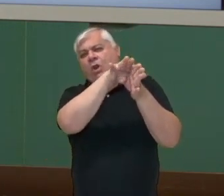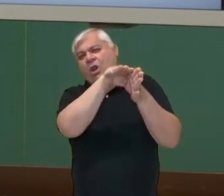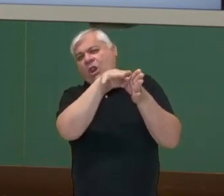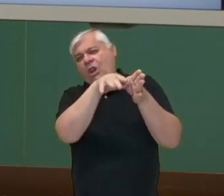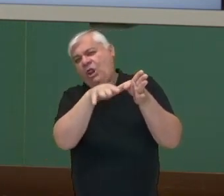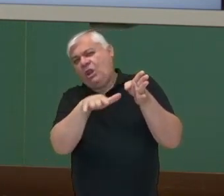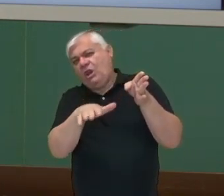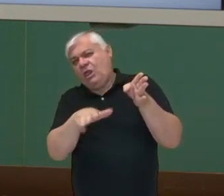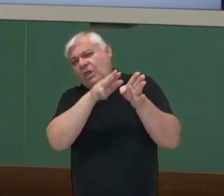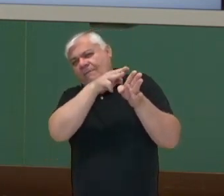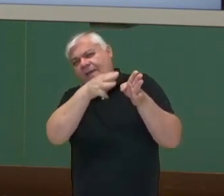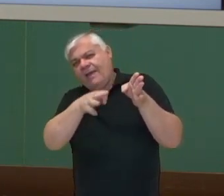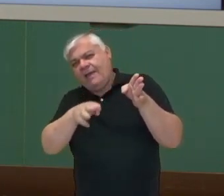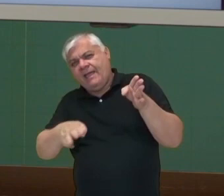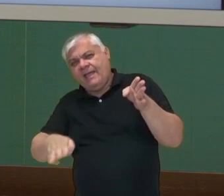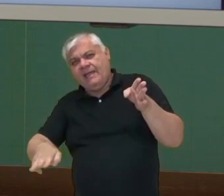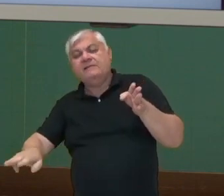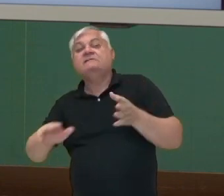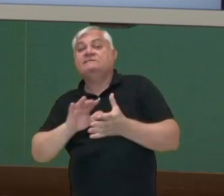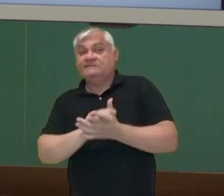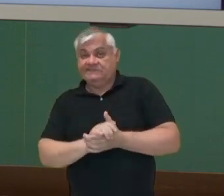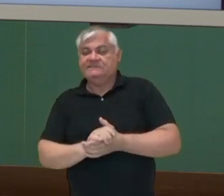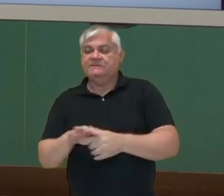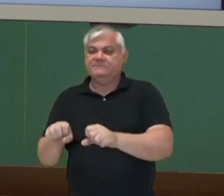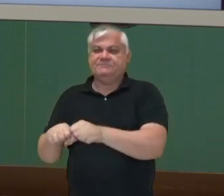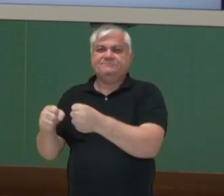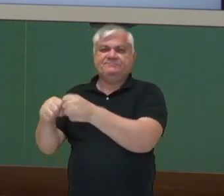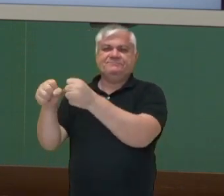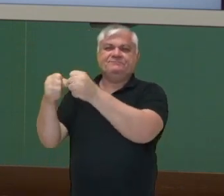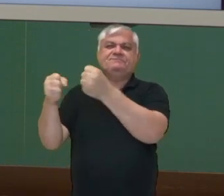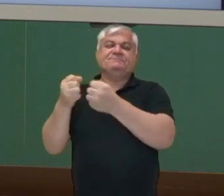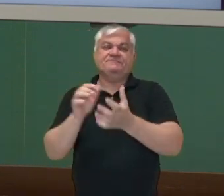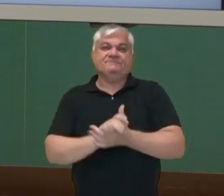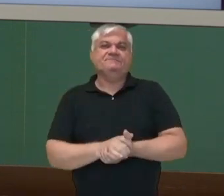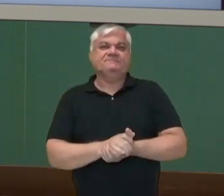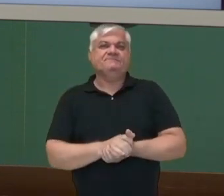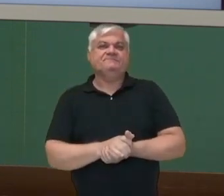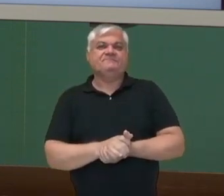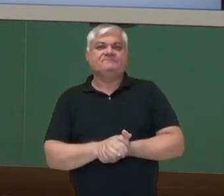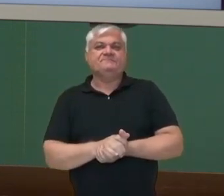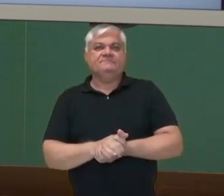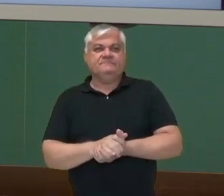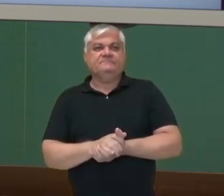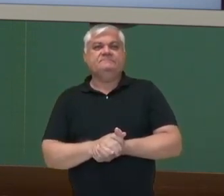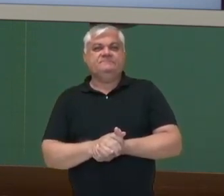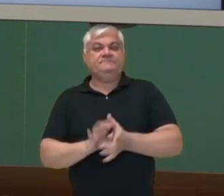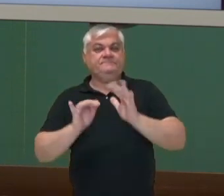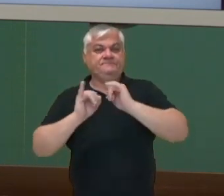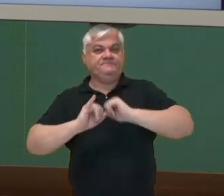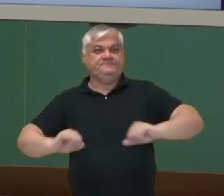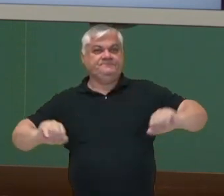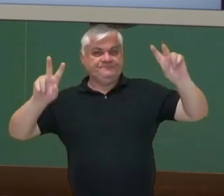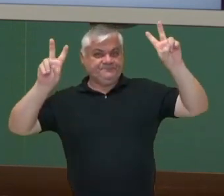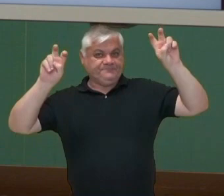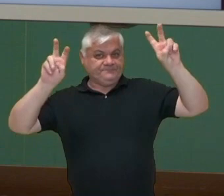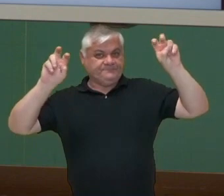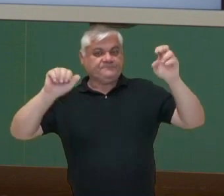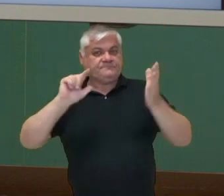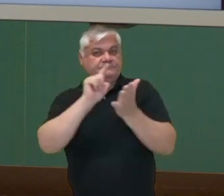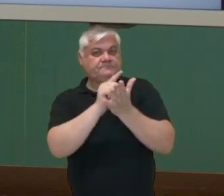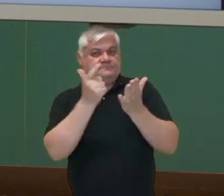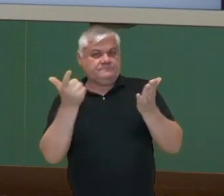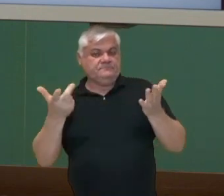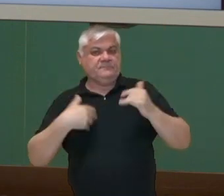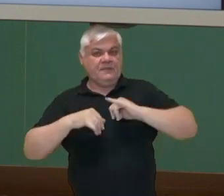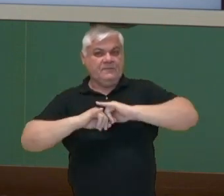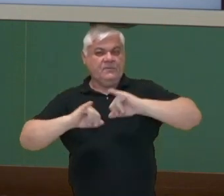rios e a disponibilidade da água, né? Que é o principal recurso ali deles, né? Então aqui uma reportagem que traz para nós toda aquela